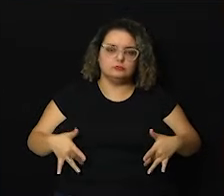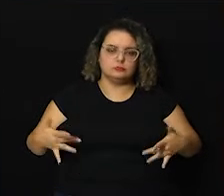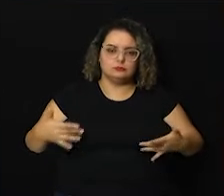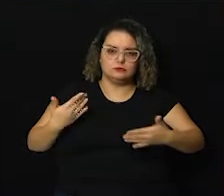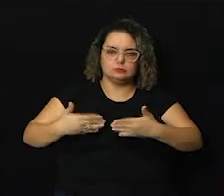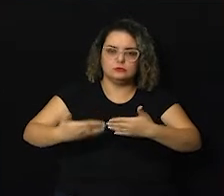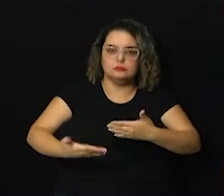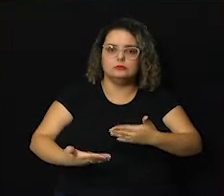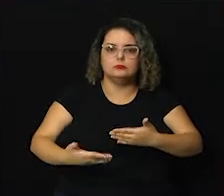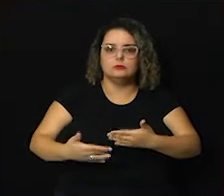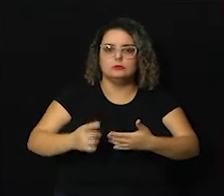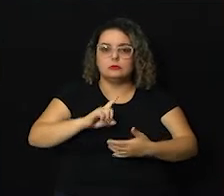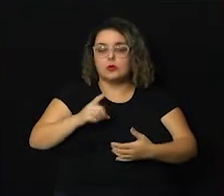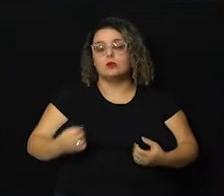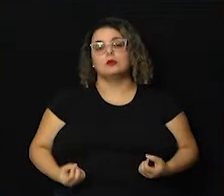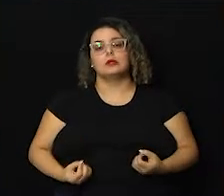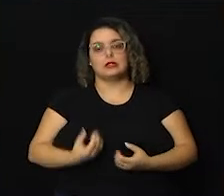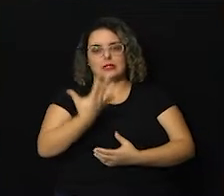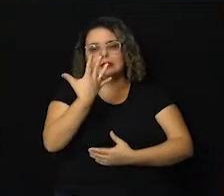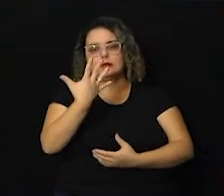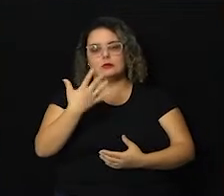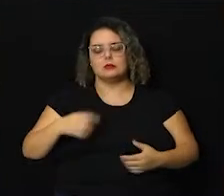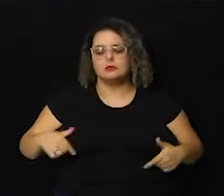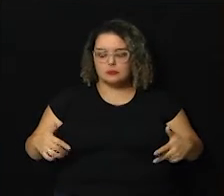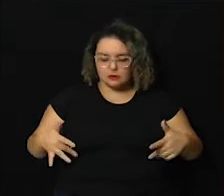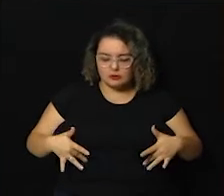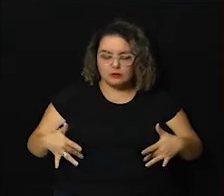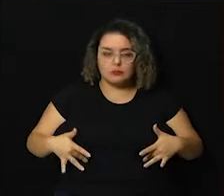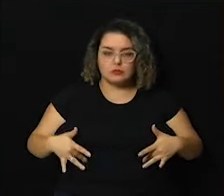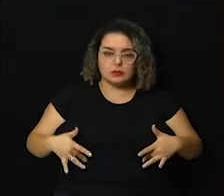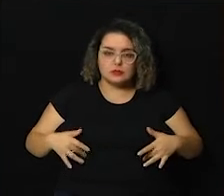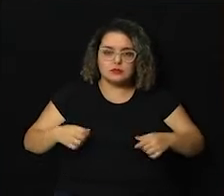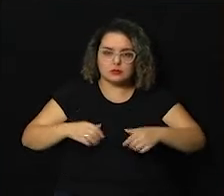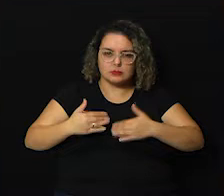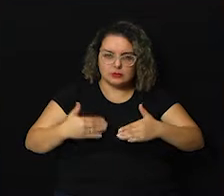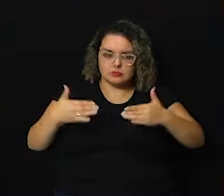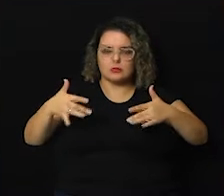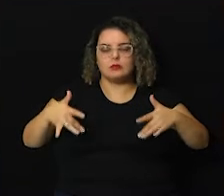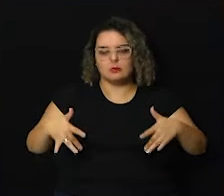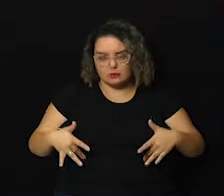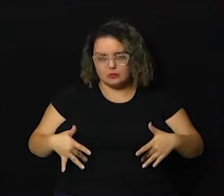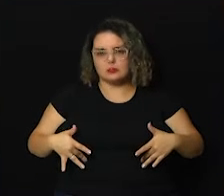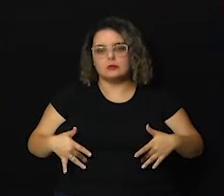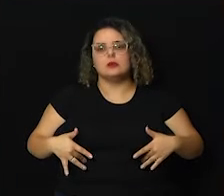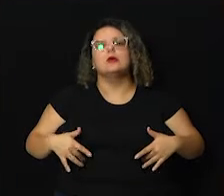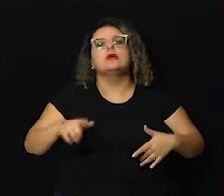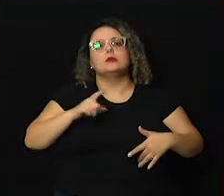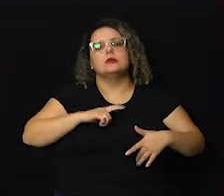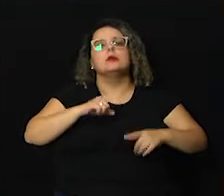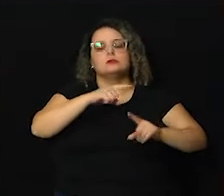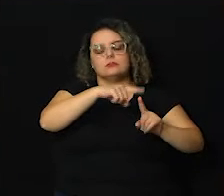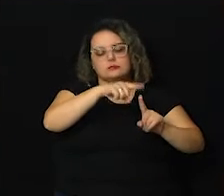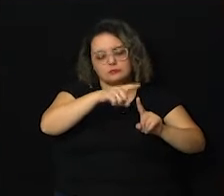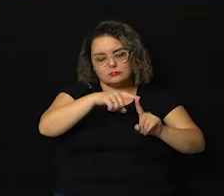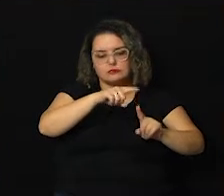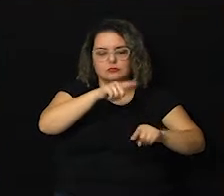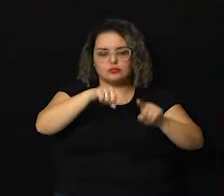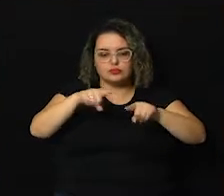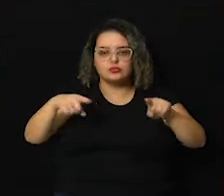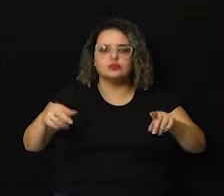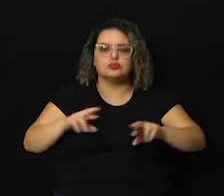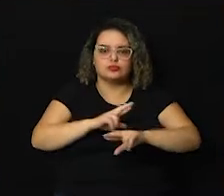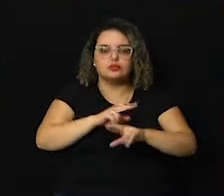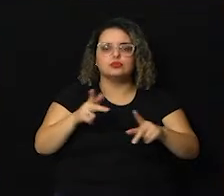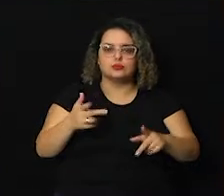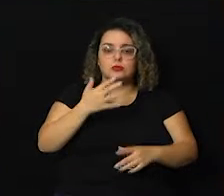lesões secundárias, não nascidas no rim, mas que foram crescer lá. Então, tem, sim, subtipos diferentes de câncer